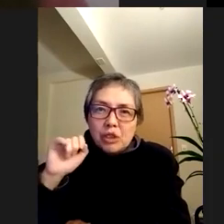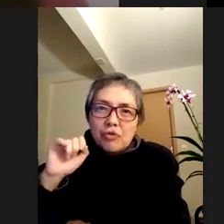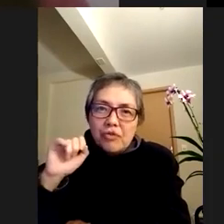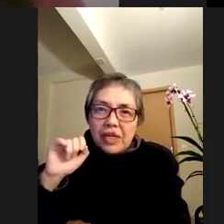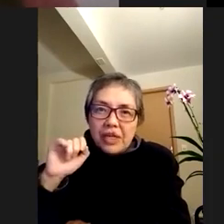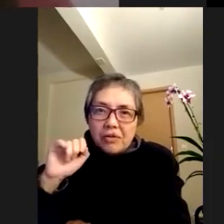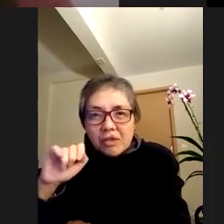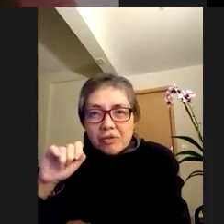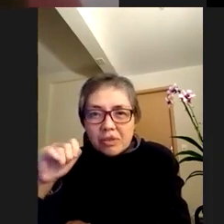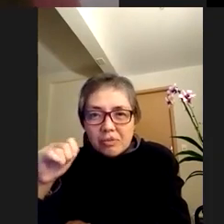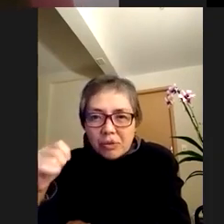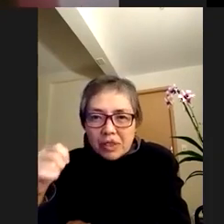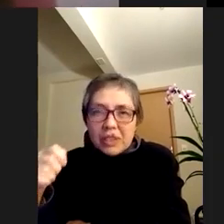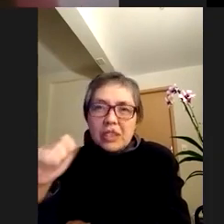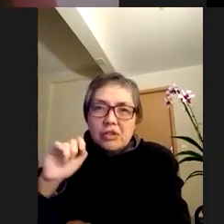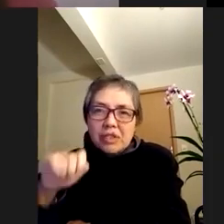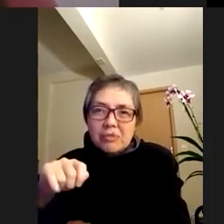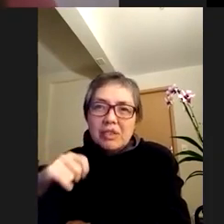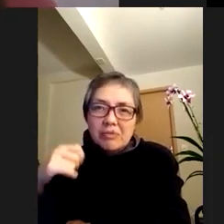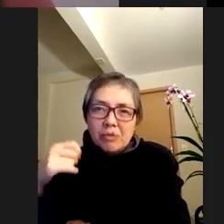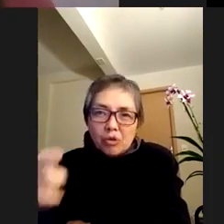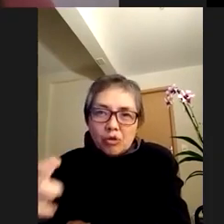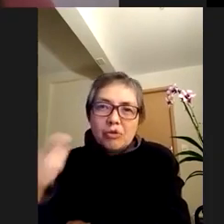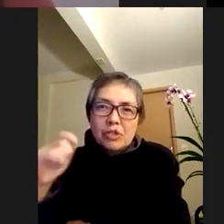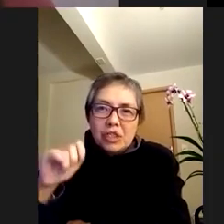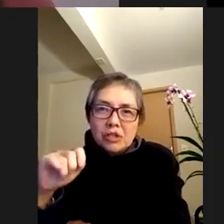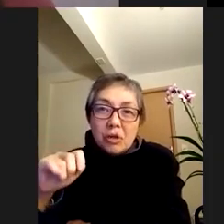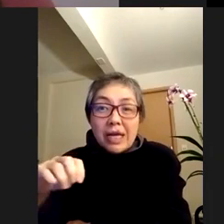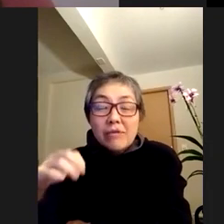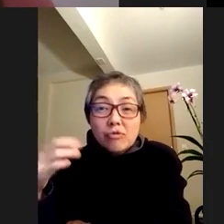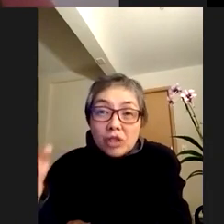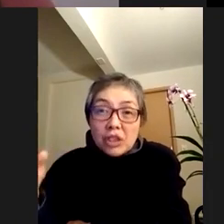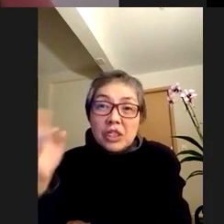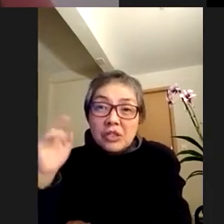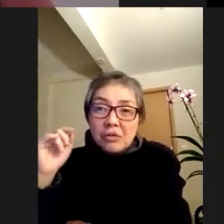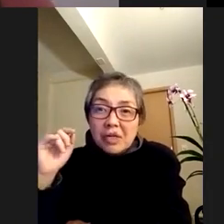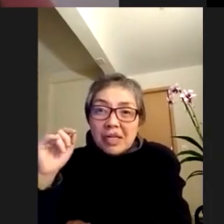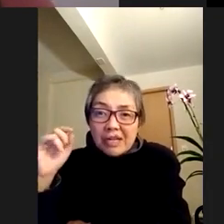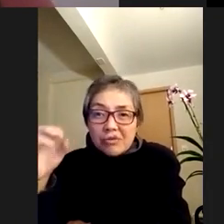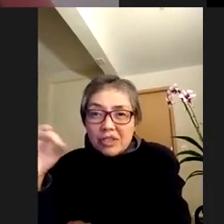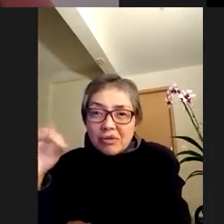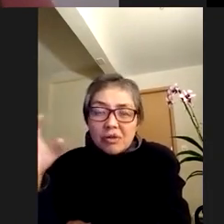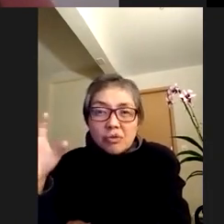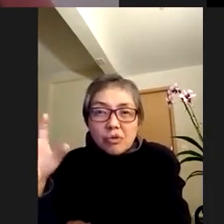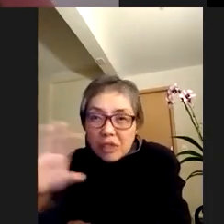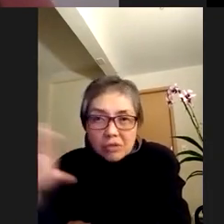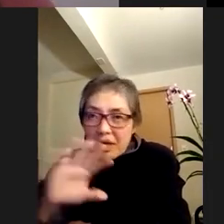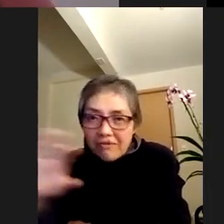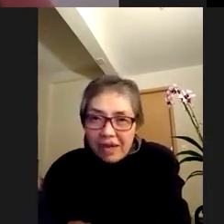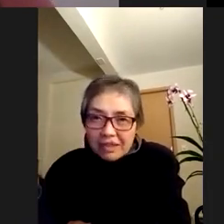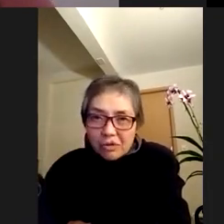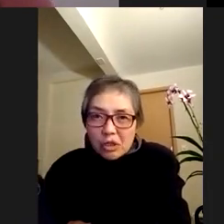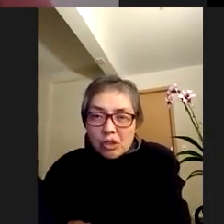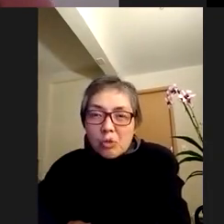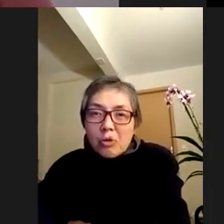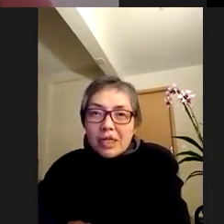tempo de chuveiro, nós vamos diminuir isso, nós temos que diminuir o consumo disso, canudinho, tudo isso é